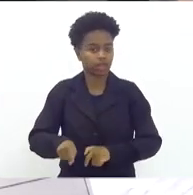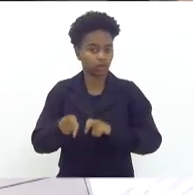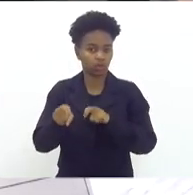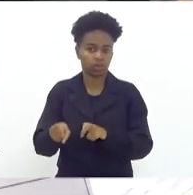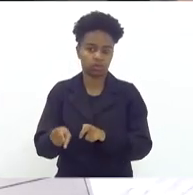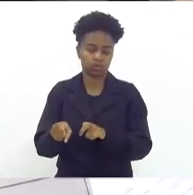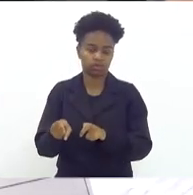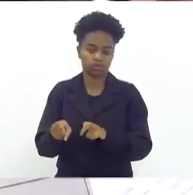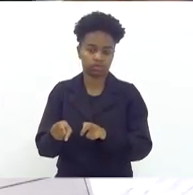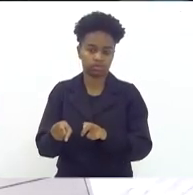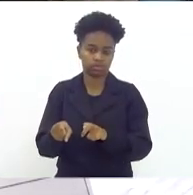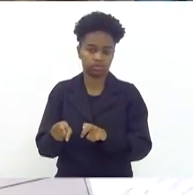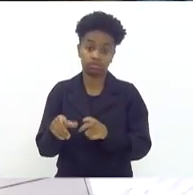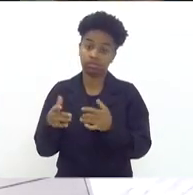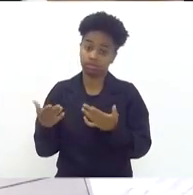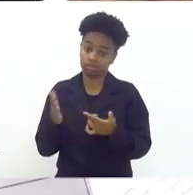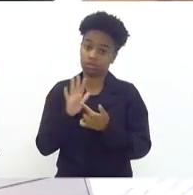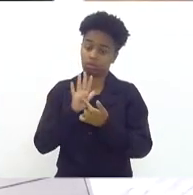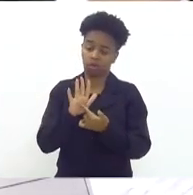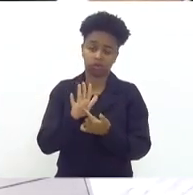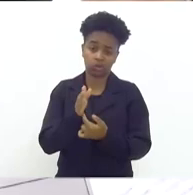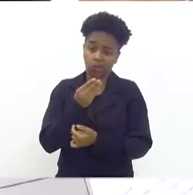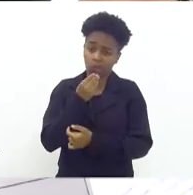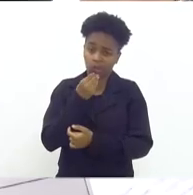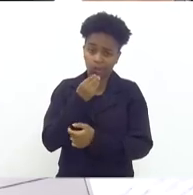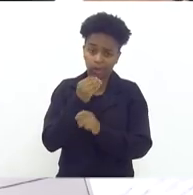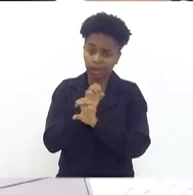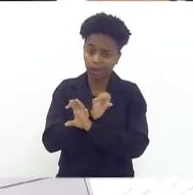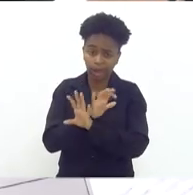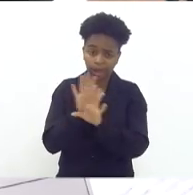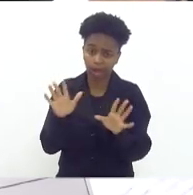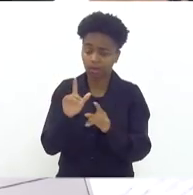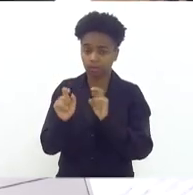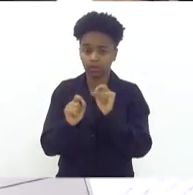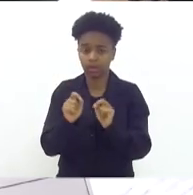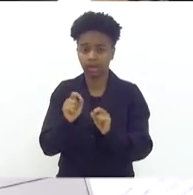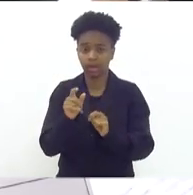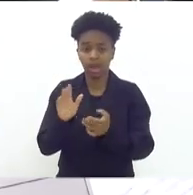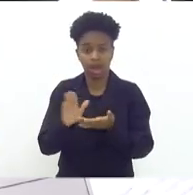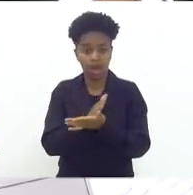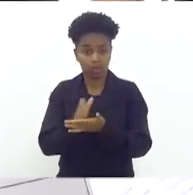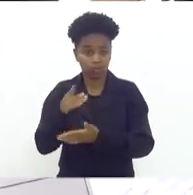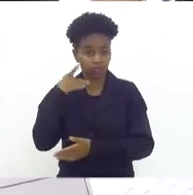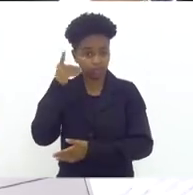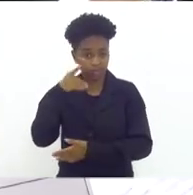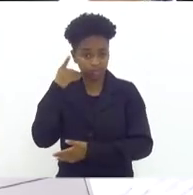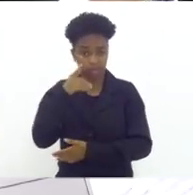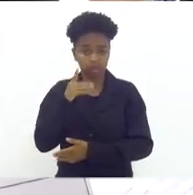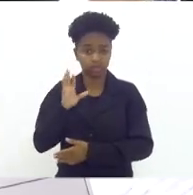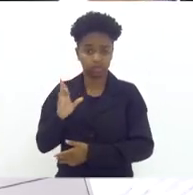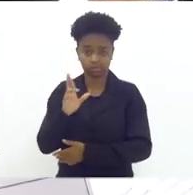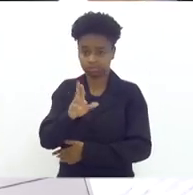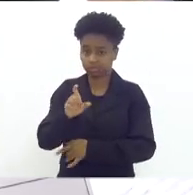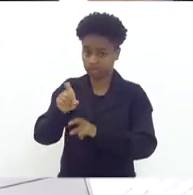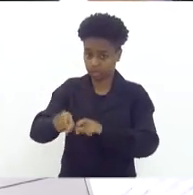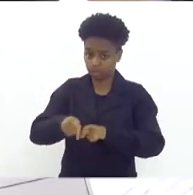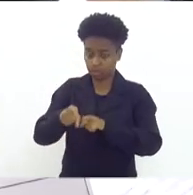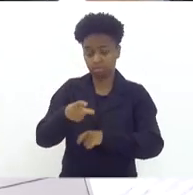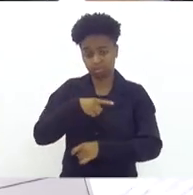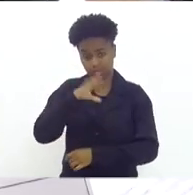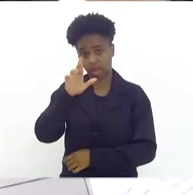o que demonstra de forma clara e objetiva que o relato que muito de que representam o interior aqui trazem tem razão